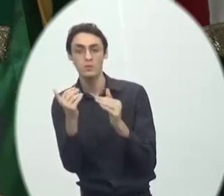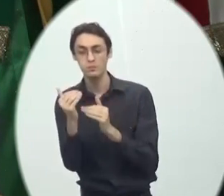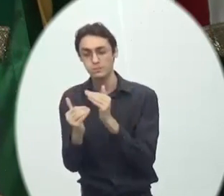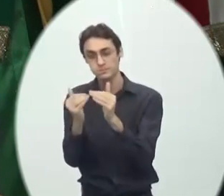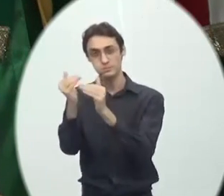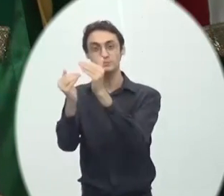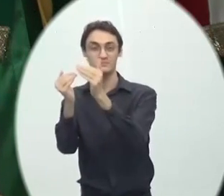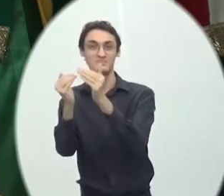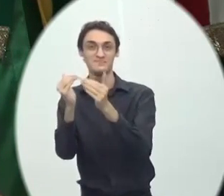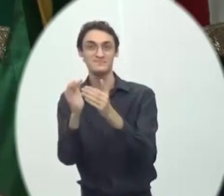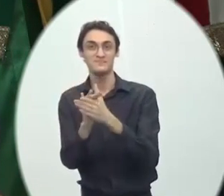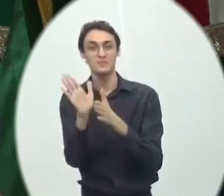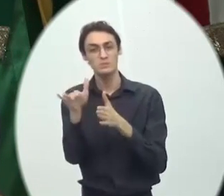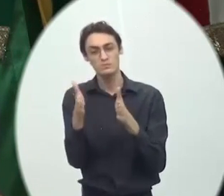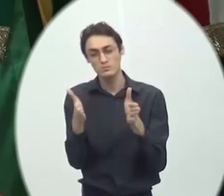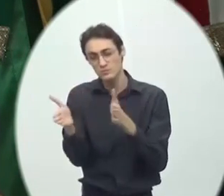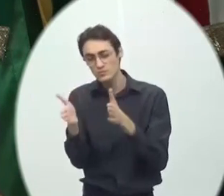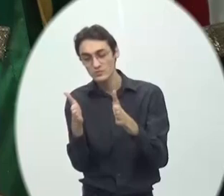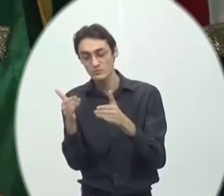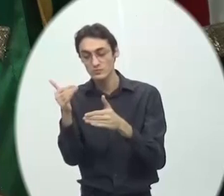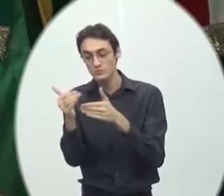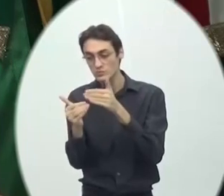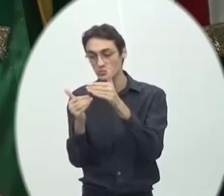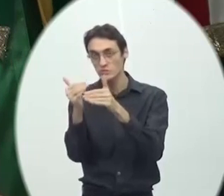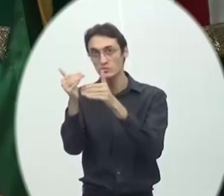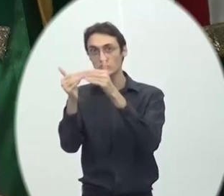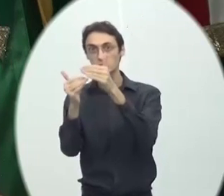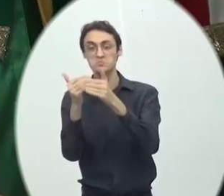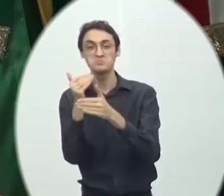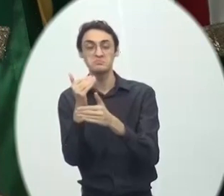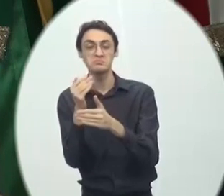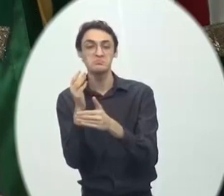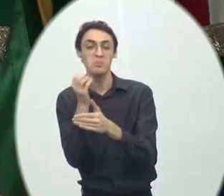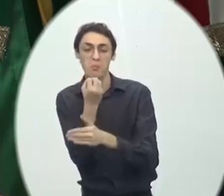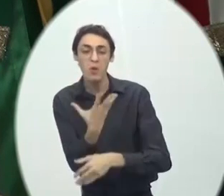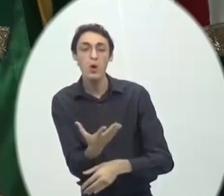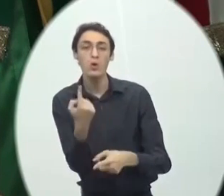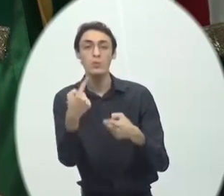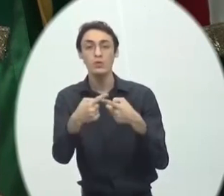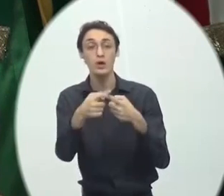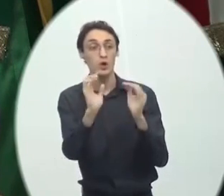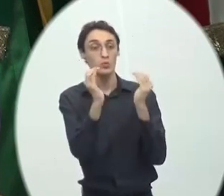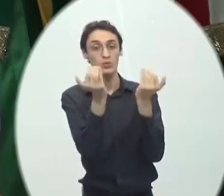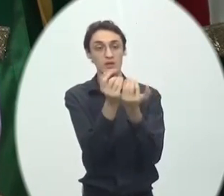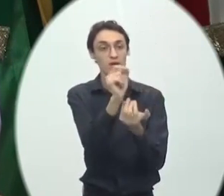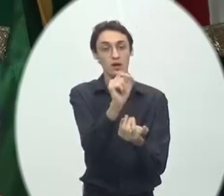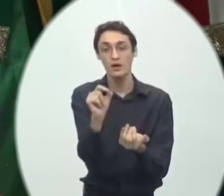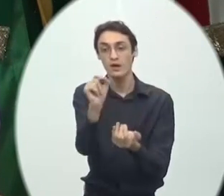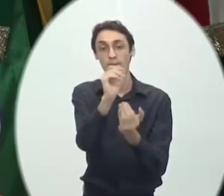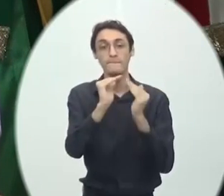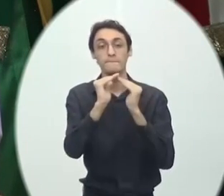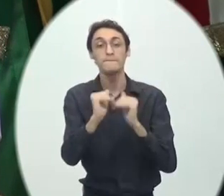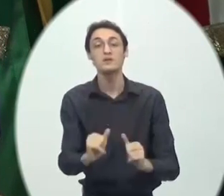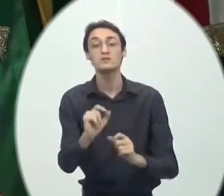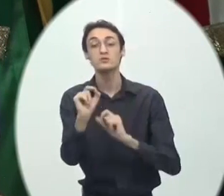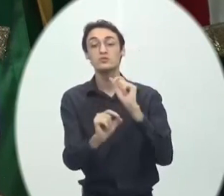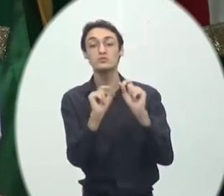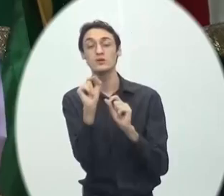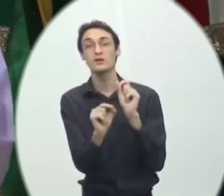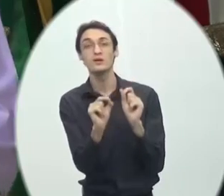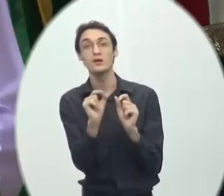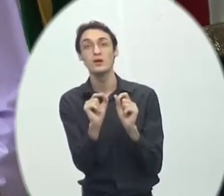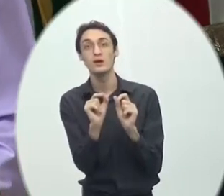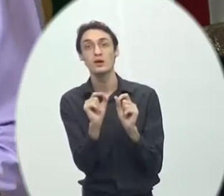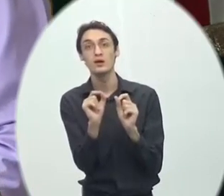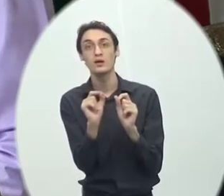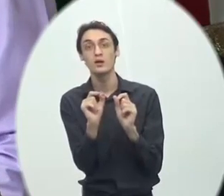gradativamente e num processo muito interessante, porque a própria comunidade está pedindo para que